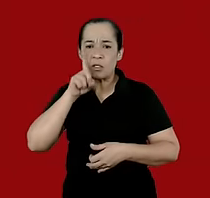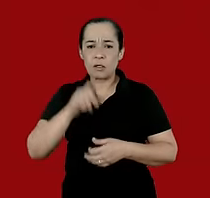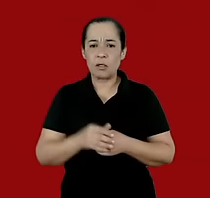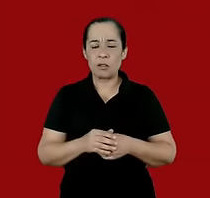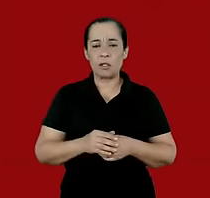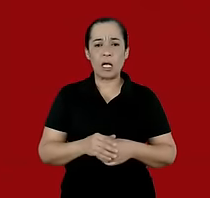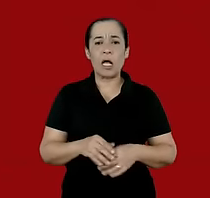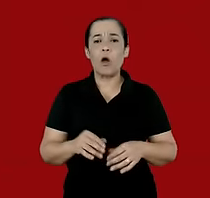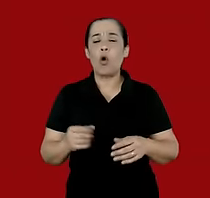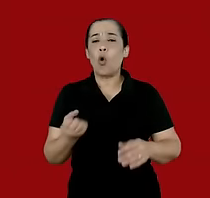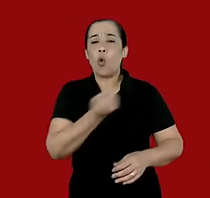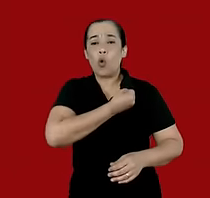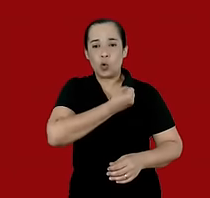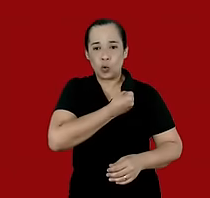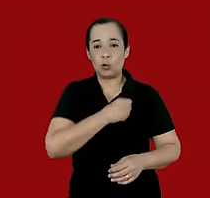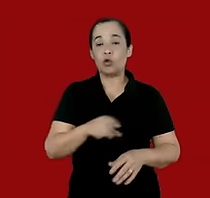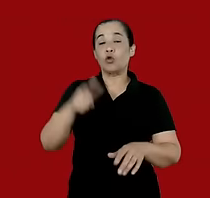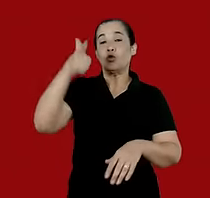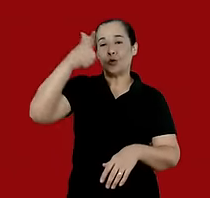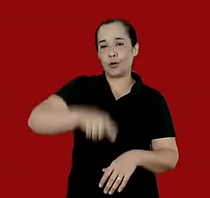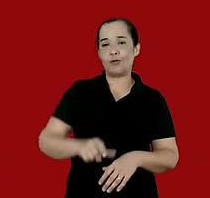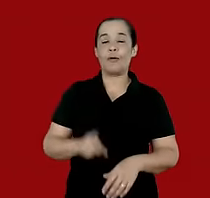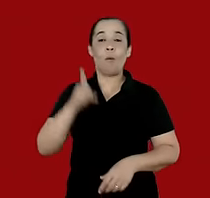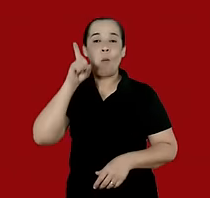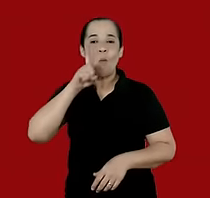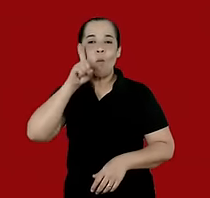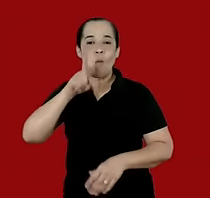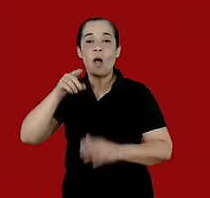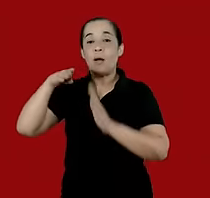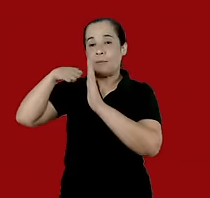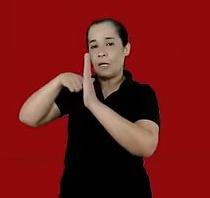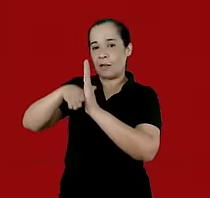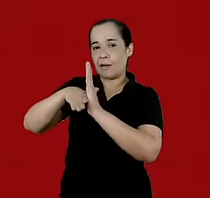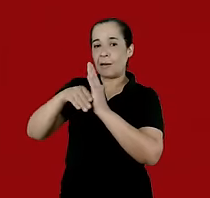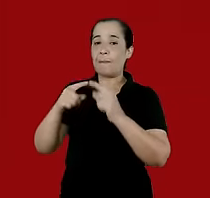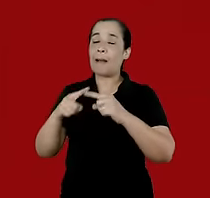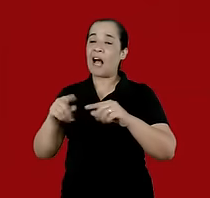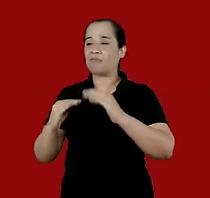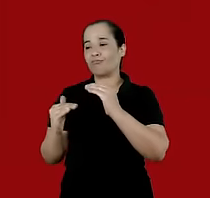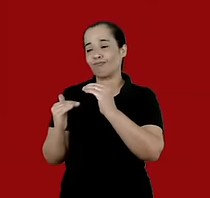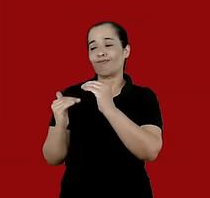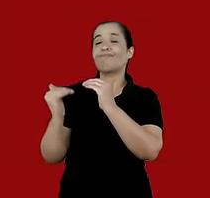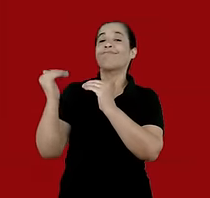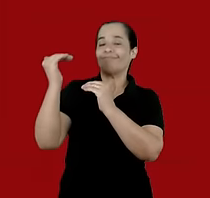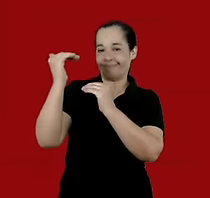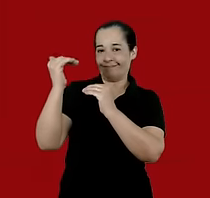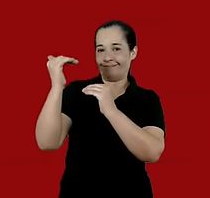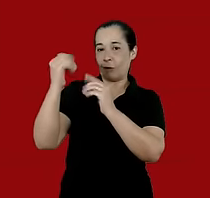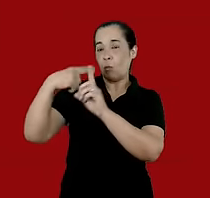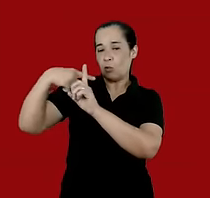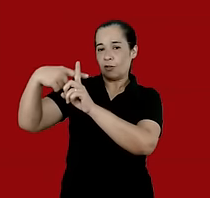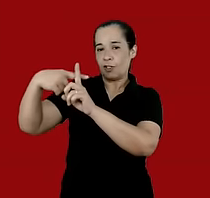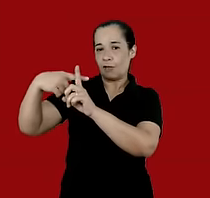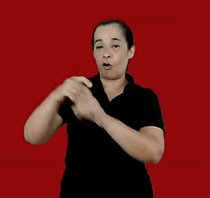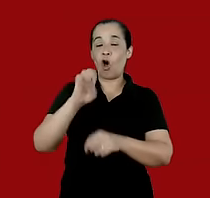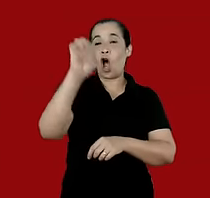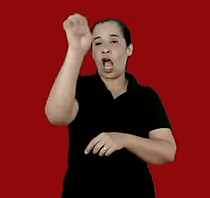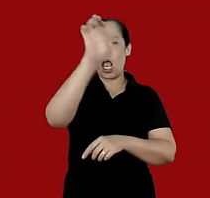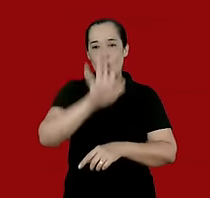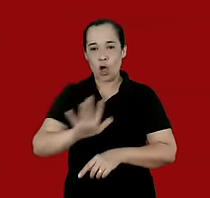ento de novo os Estados Unidos teve uma piora mas tá lá em cima ainda é o único que tá bem positivo Europa já bem abaixo